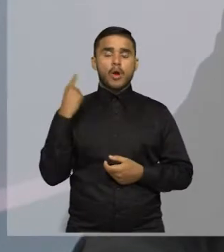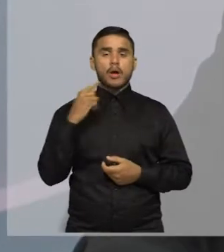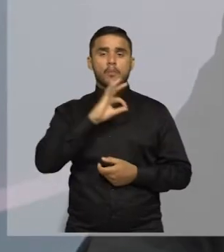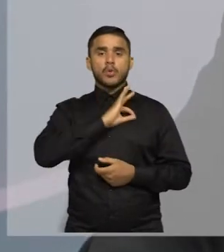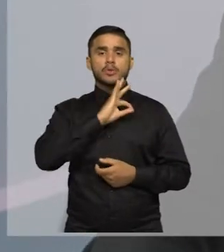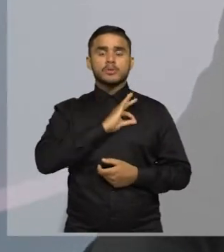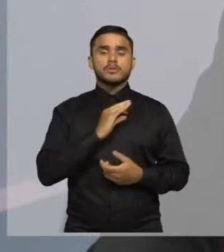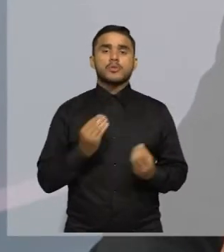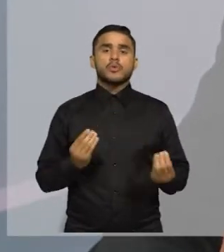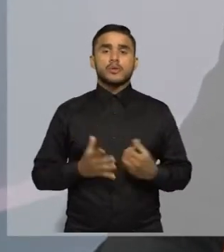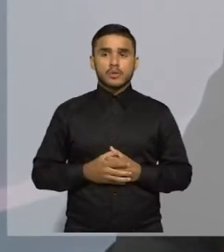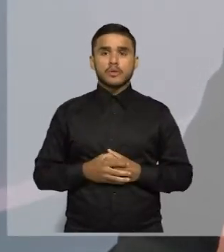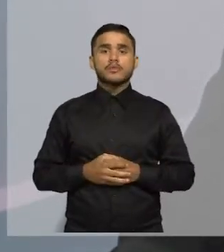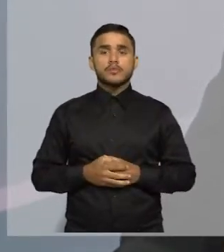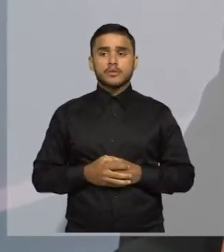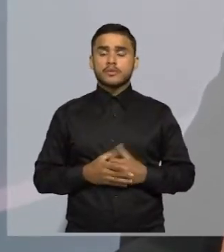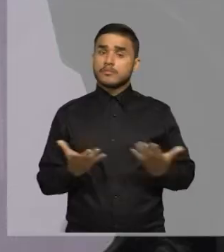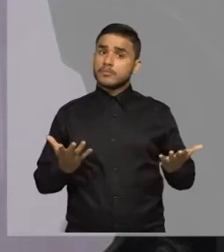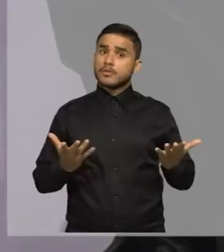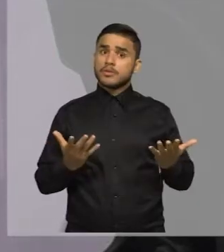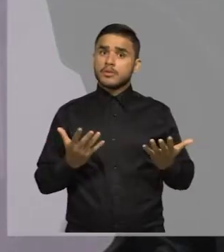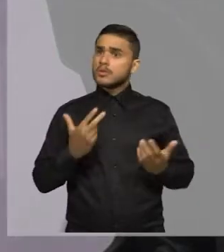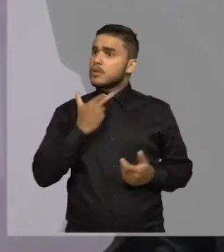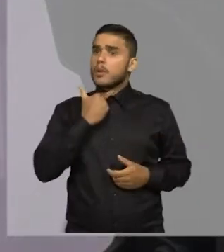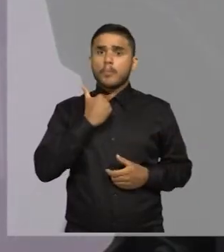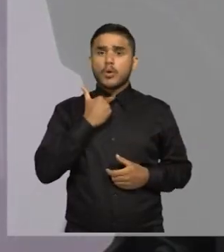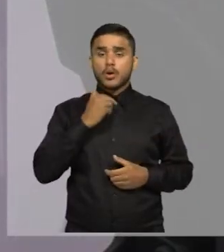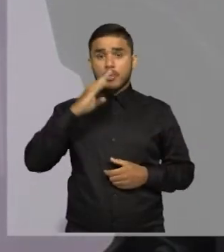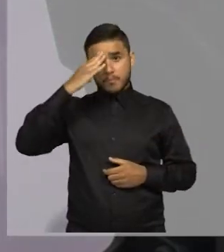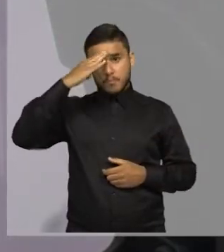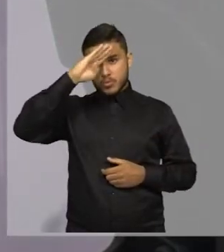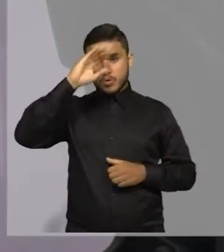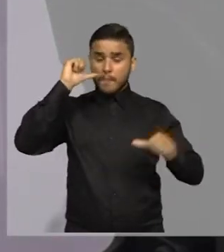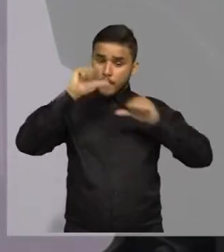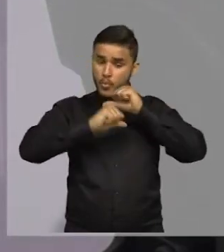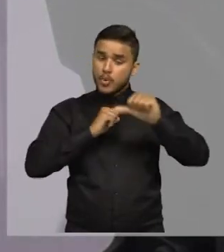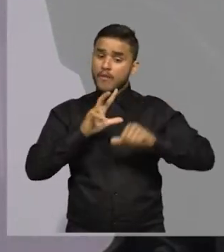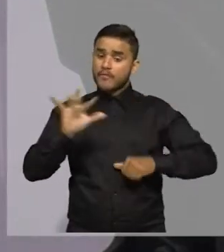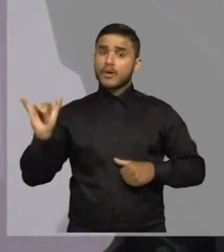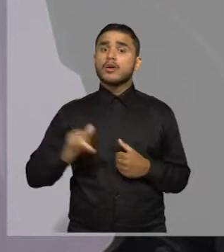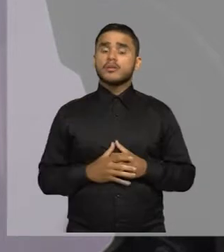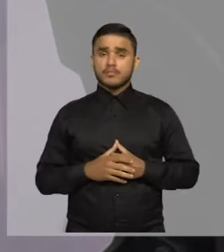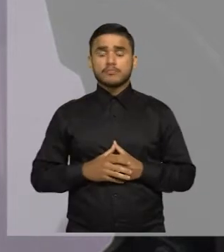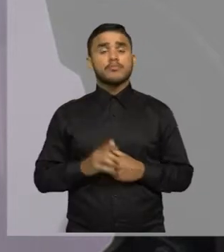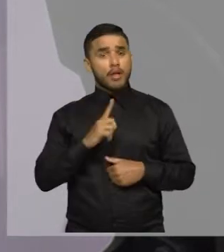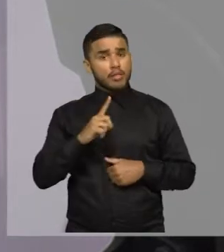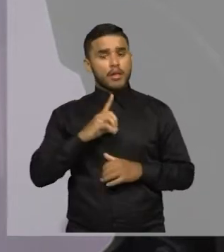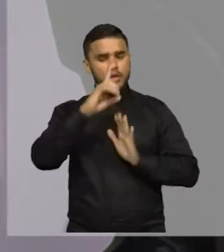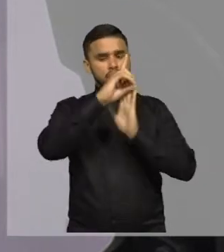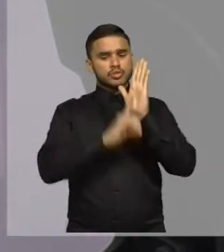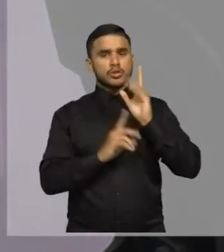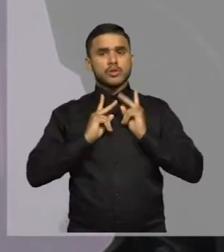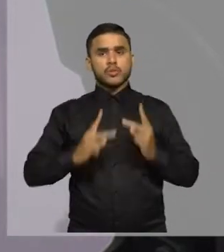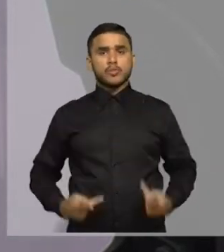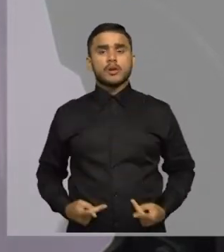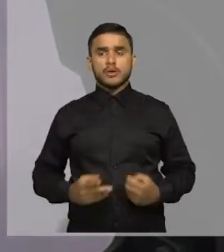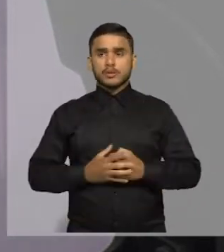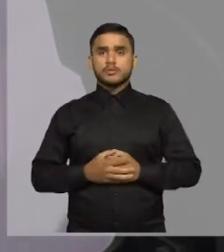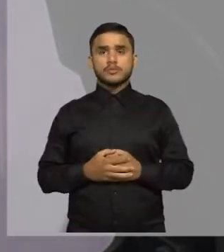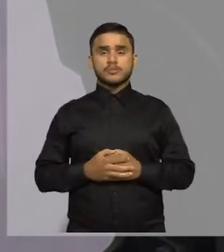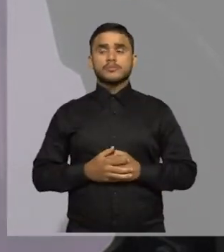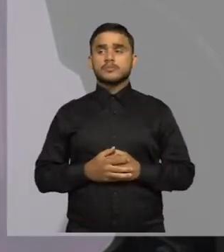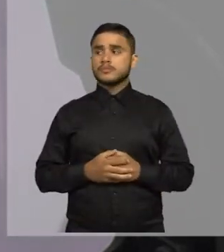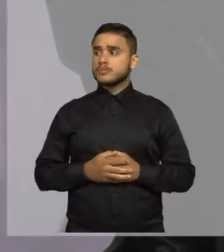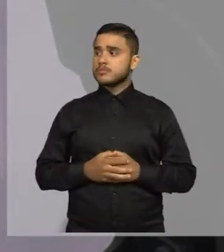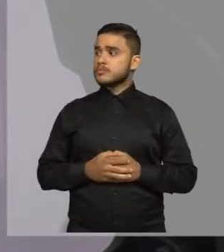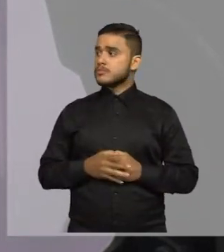Então, são regras de engajamento, é isso que ele quer mudar. E isso vai afetar muito a questão dos direitos humanos. Mas e